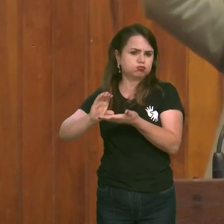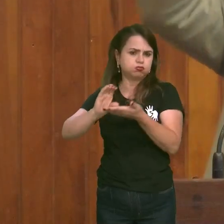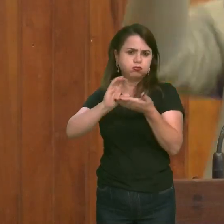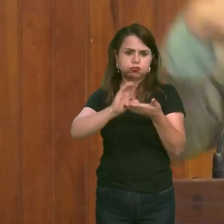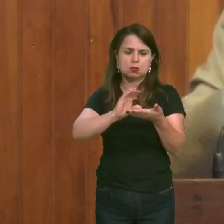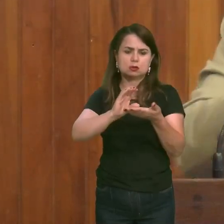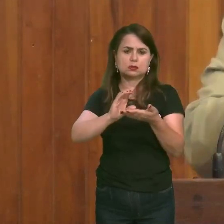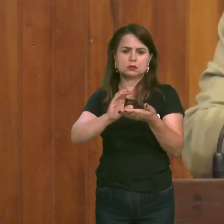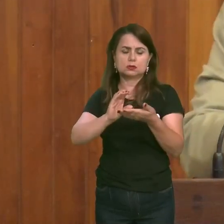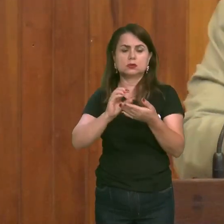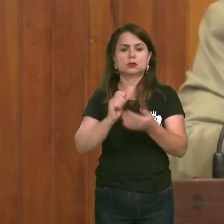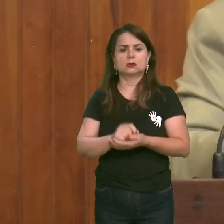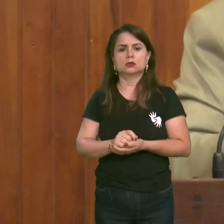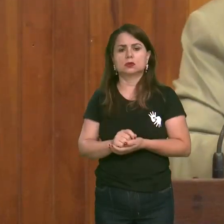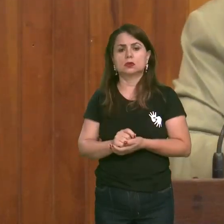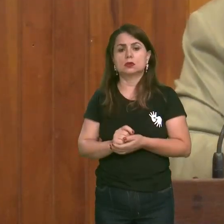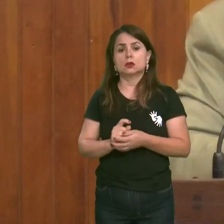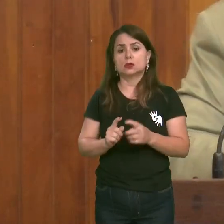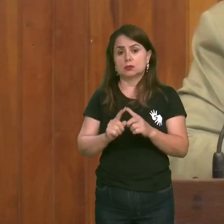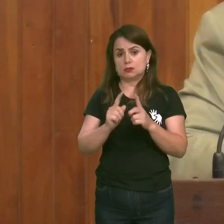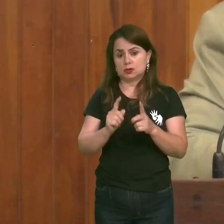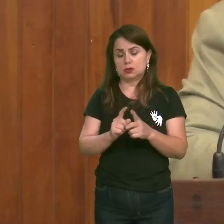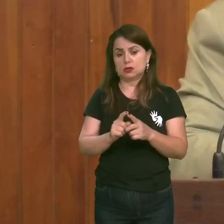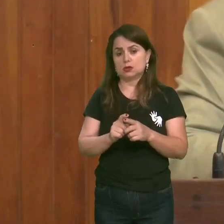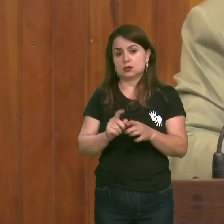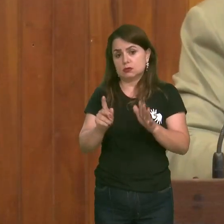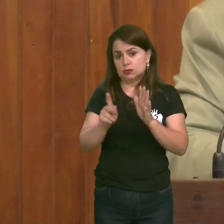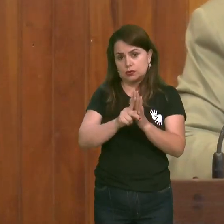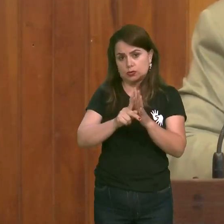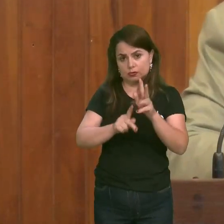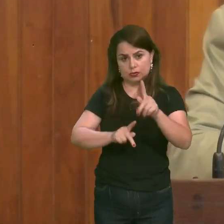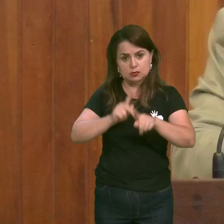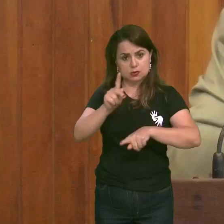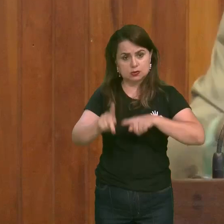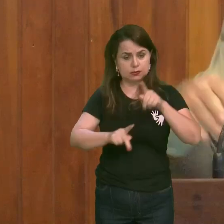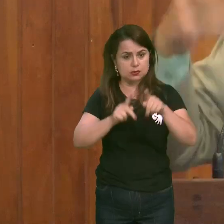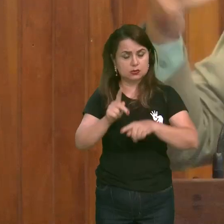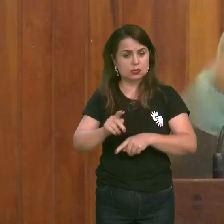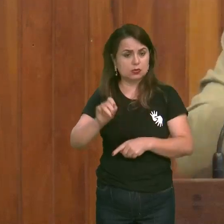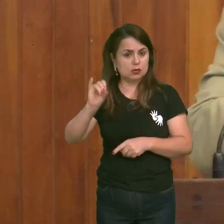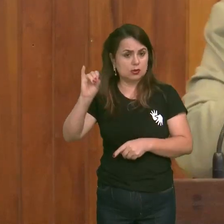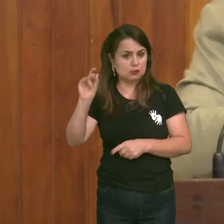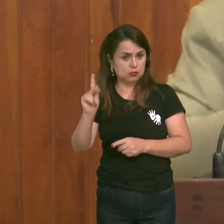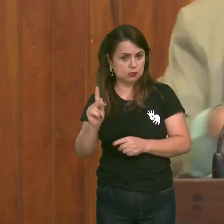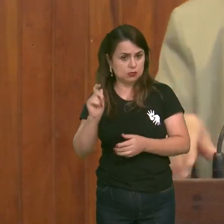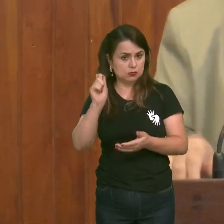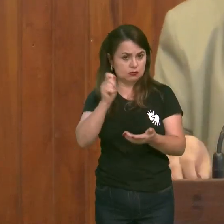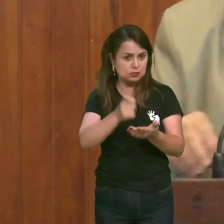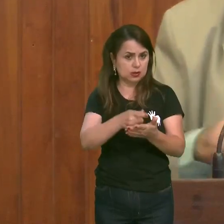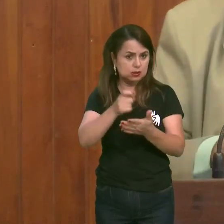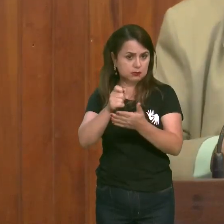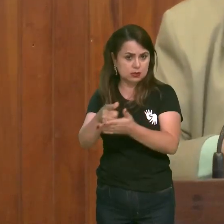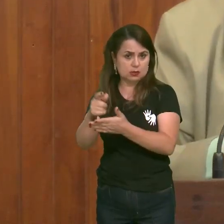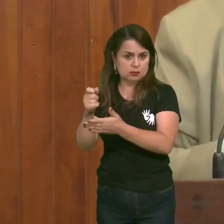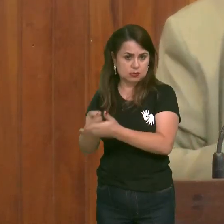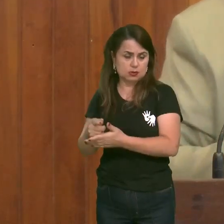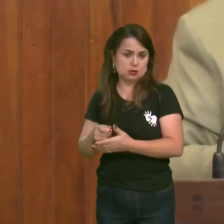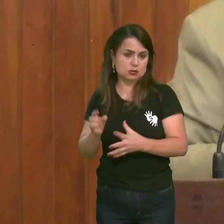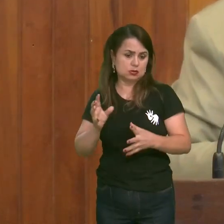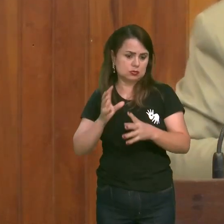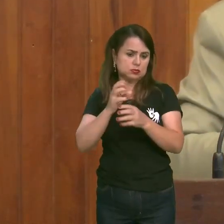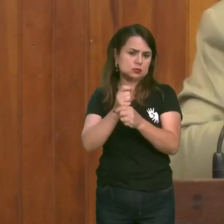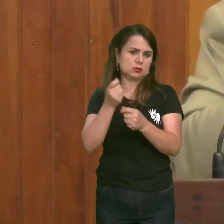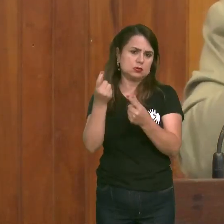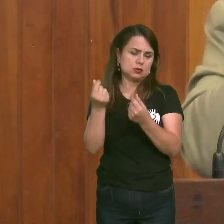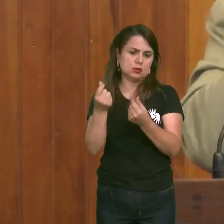a Prefeitura não cai dinheiro do céu esse dinheiro aqui é dinheiro da população que paga os seus impostos para vocês terem uma ideia